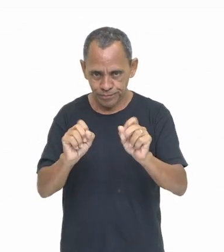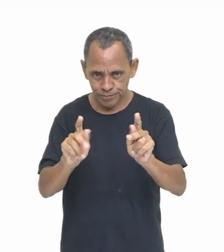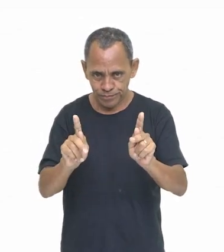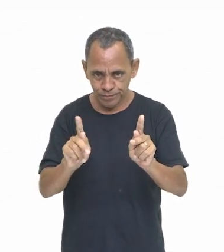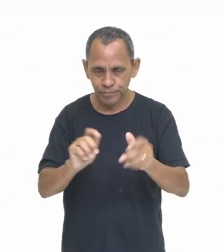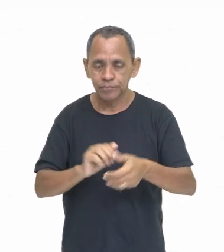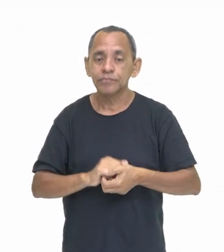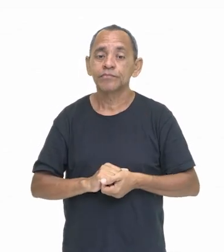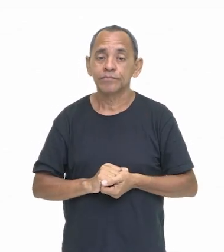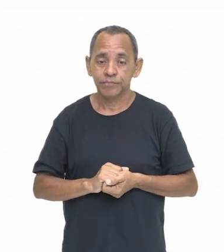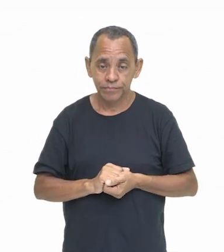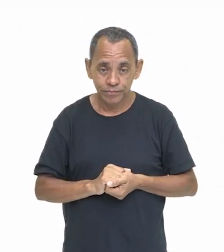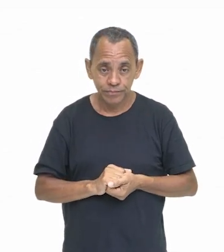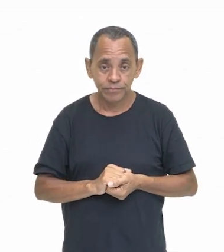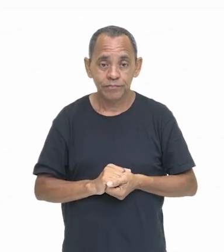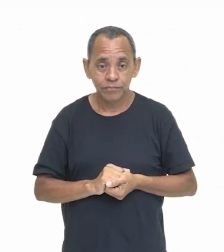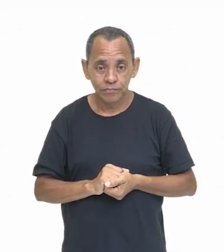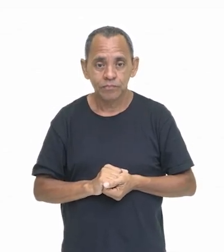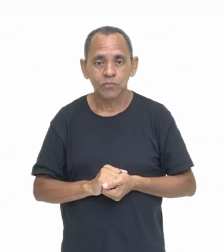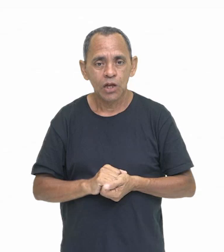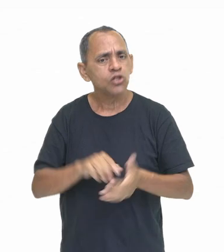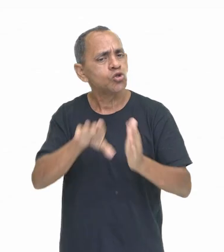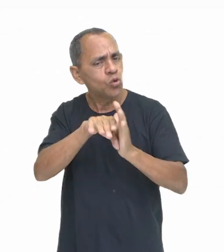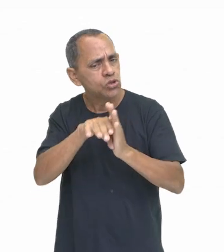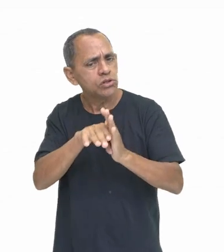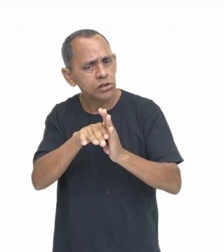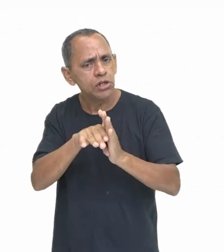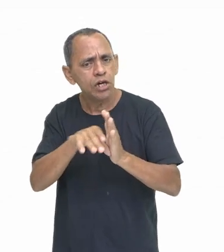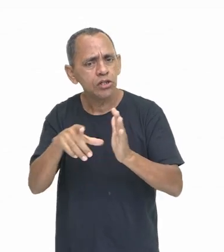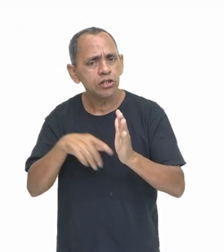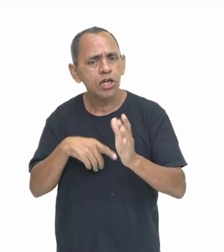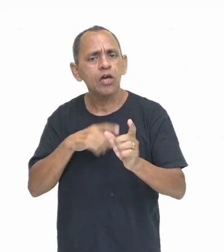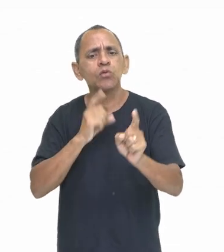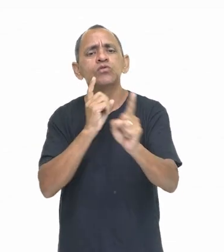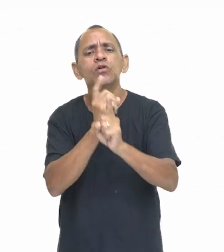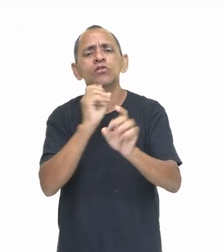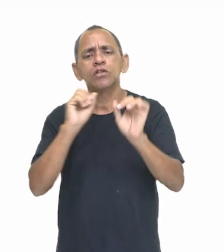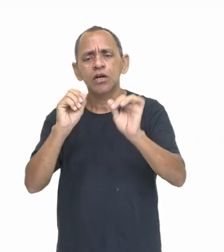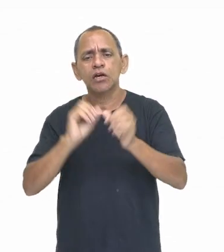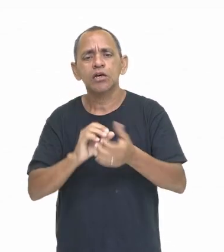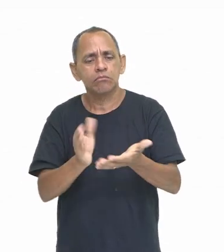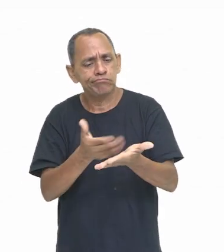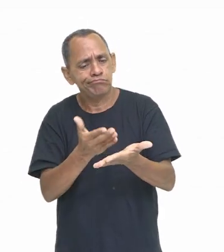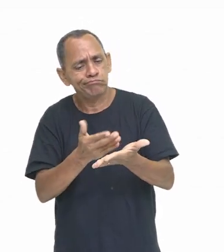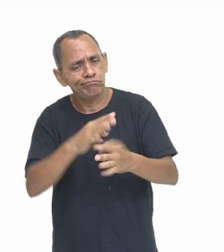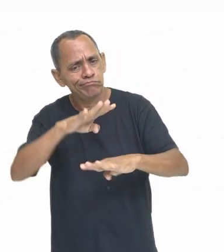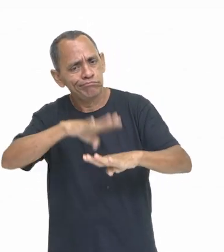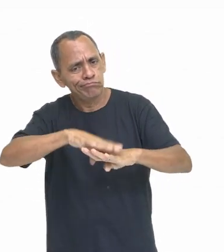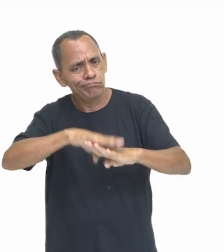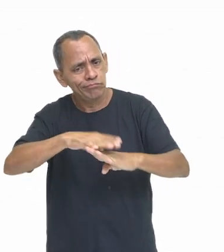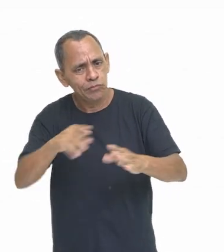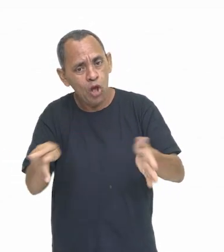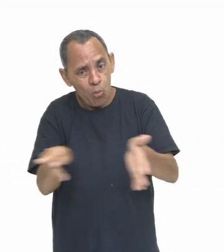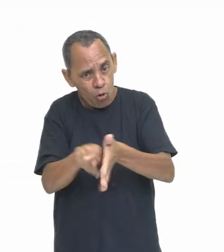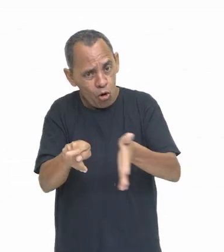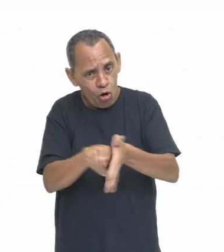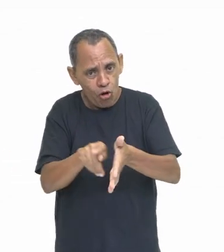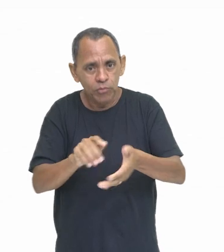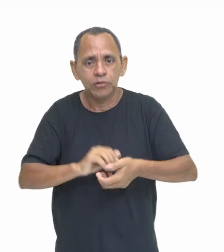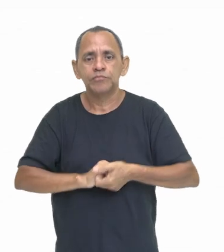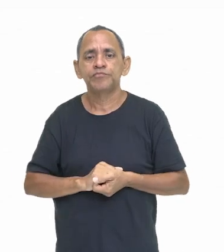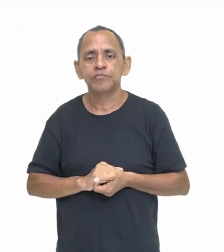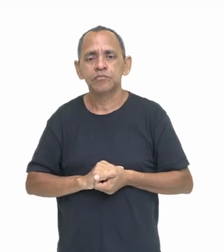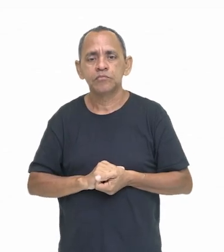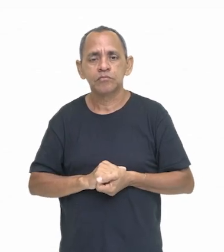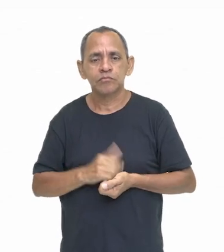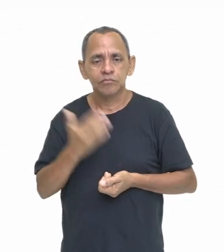essa é a definição formal, é essa definição que você vai encontrar nos livros de matemática, tá bom? Tudo que está escrito aí,